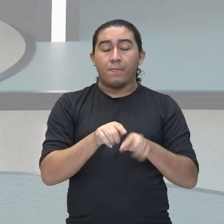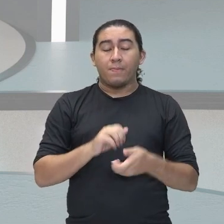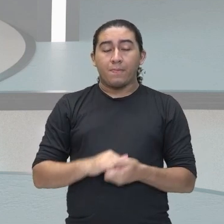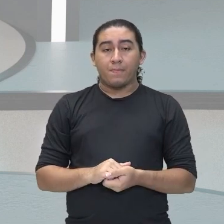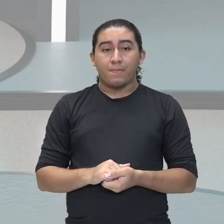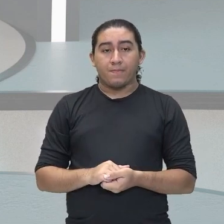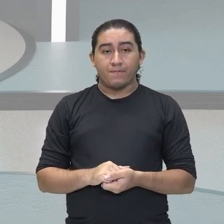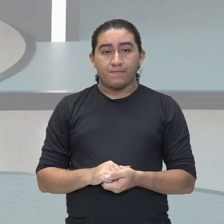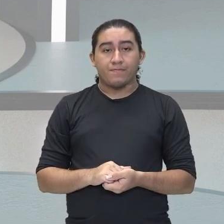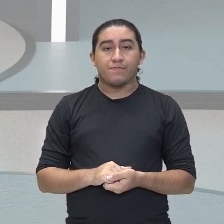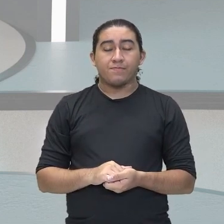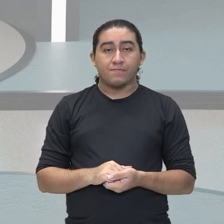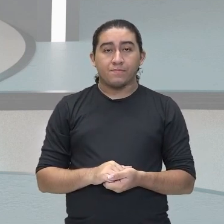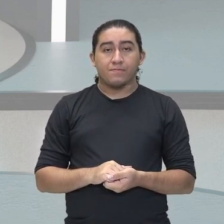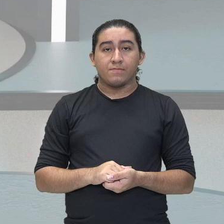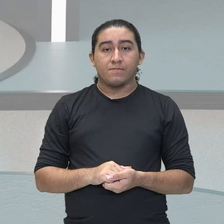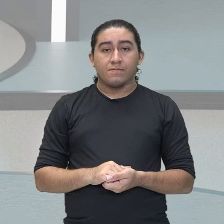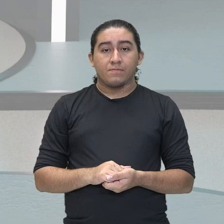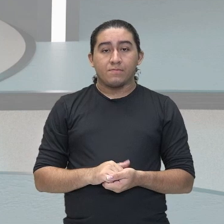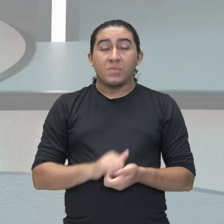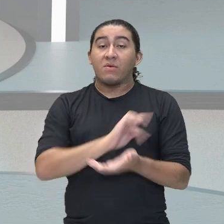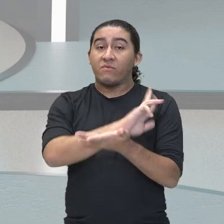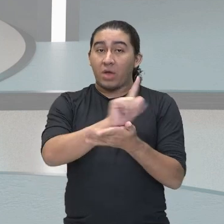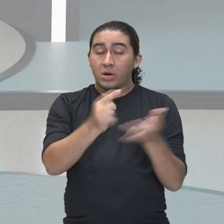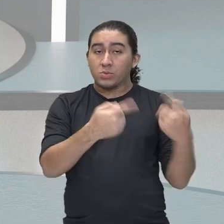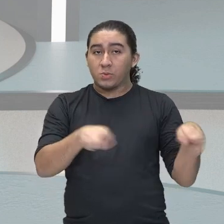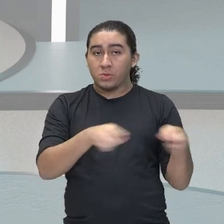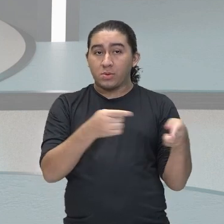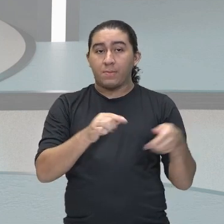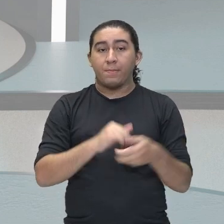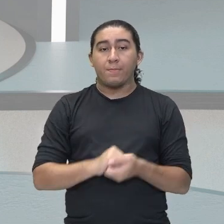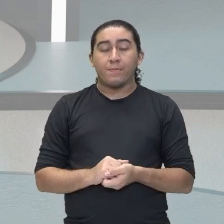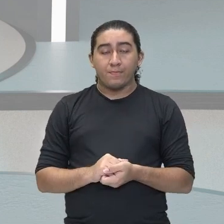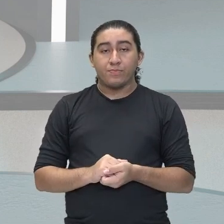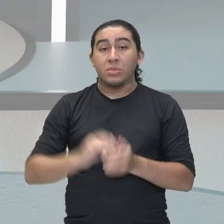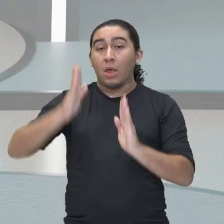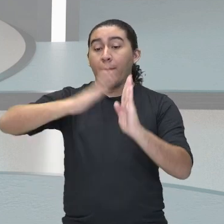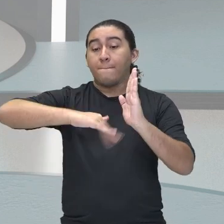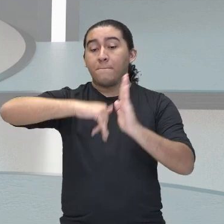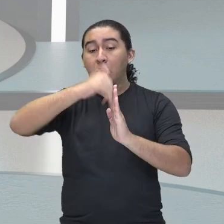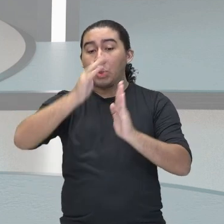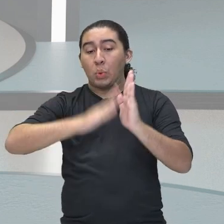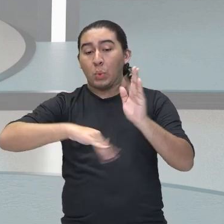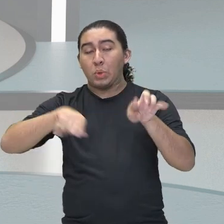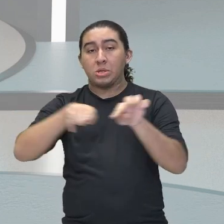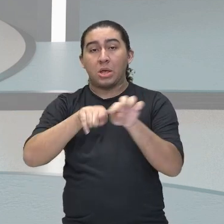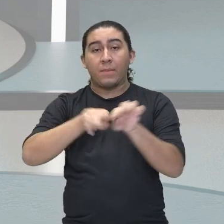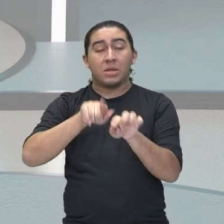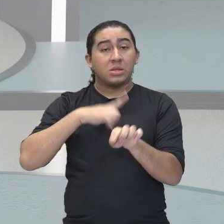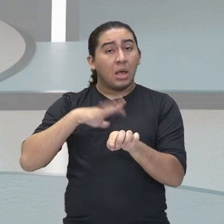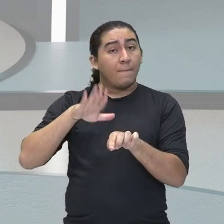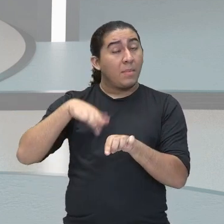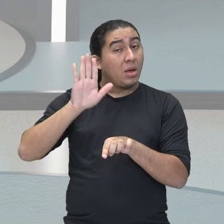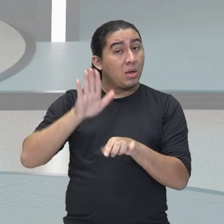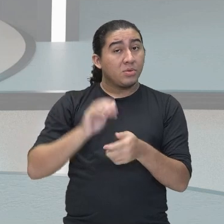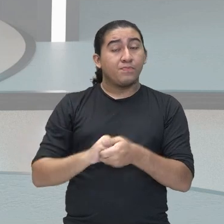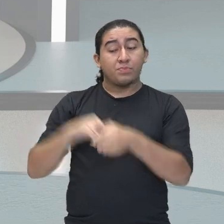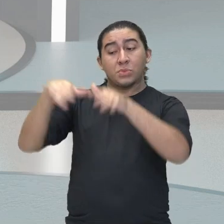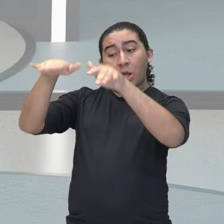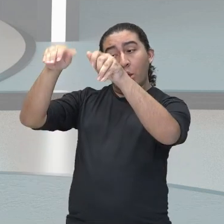né? Beethoven. Na pintura, temos também, e tem mais, na escultura. A escultura é